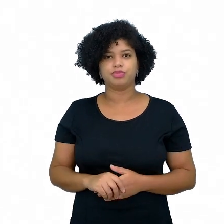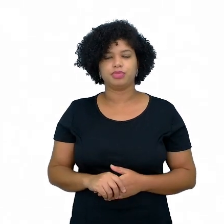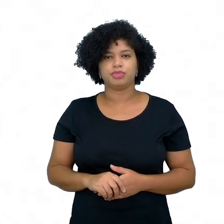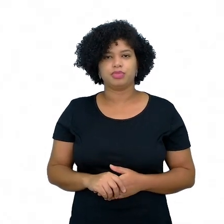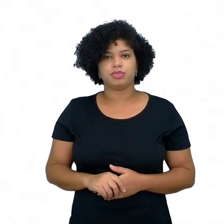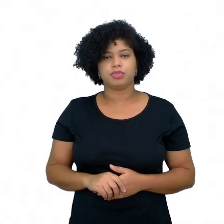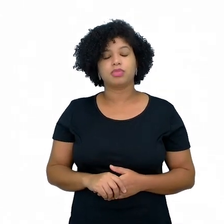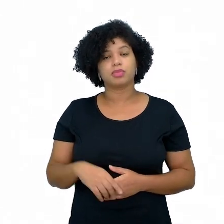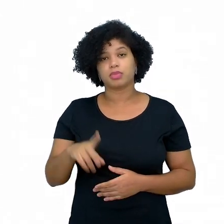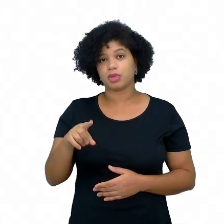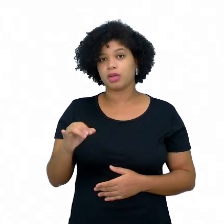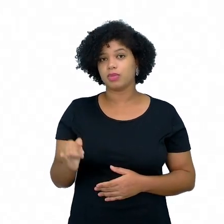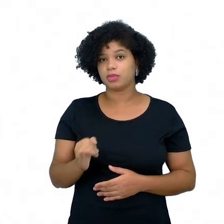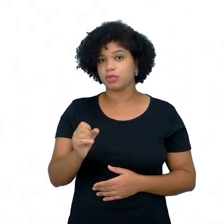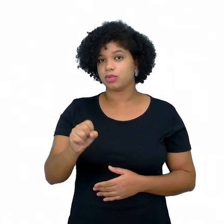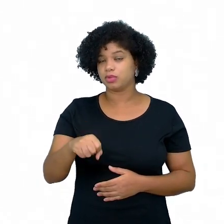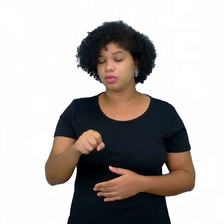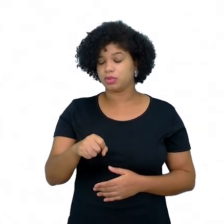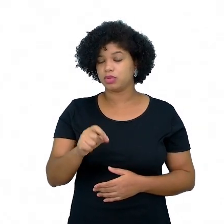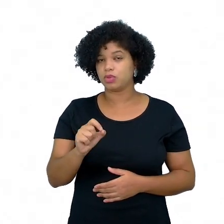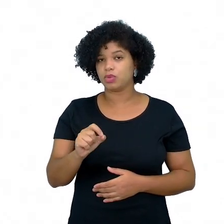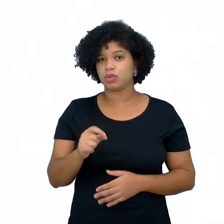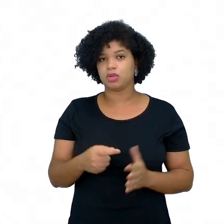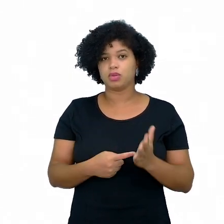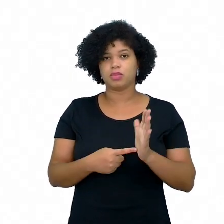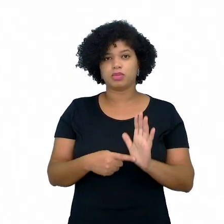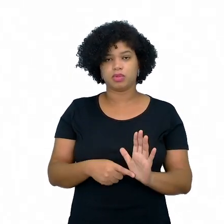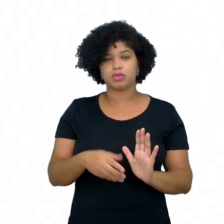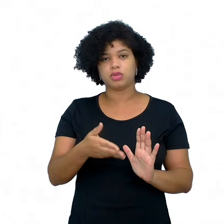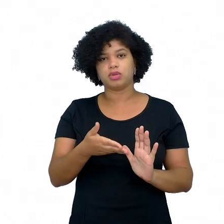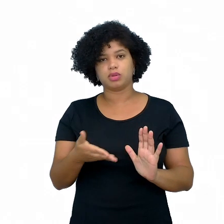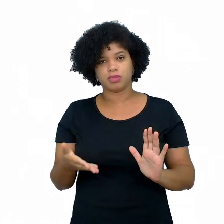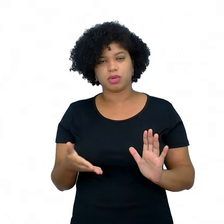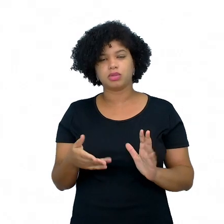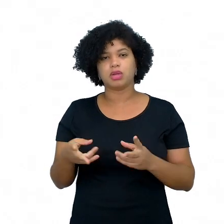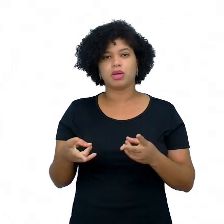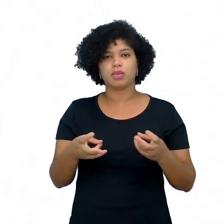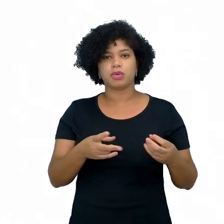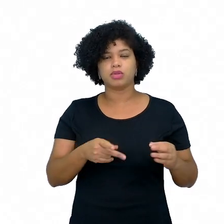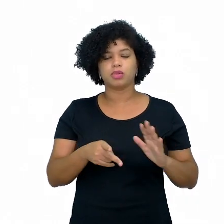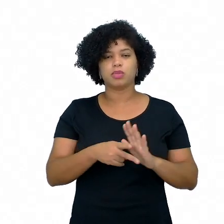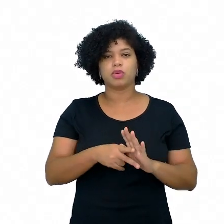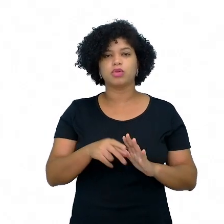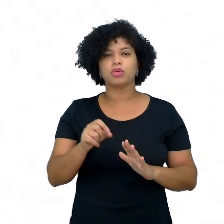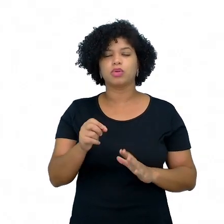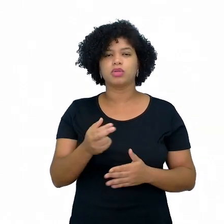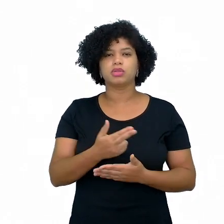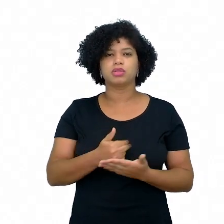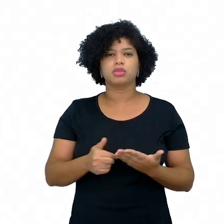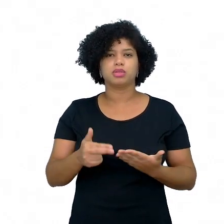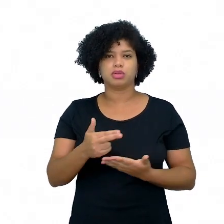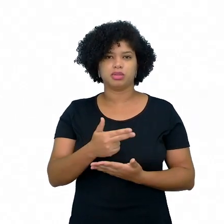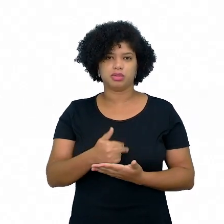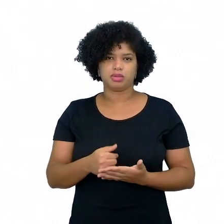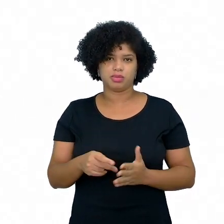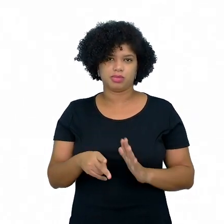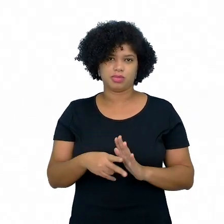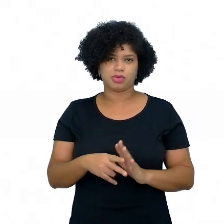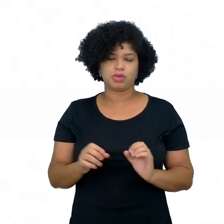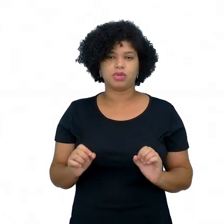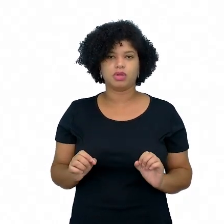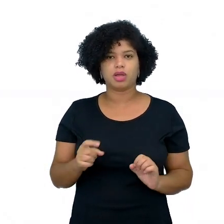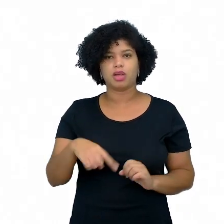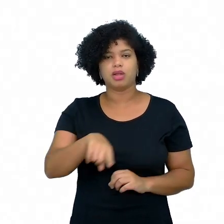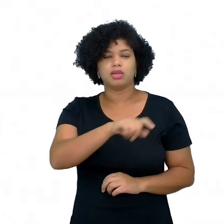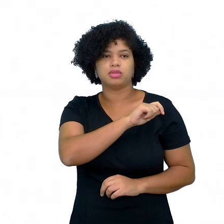é importante, né, mostrar, né, a observação da parte sólida do desenho do professor na lousa, porque os alunos já têm